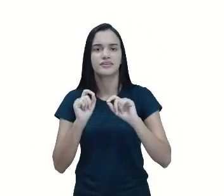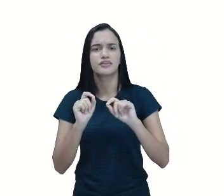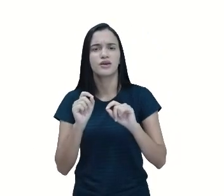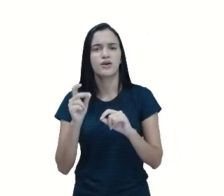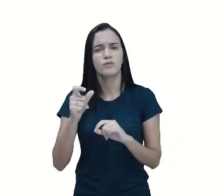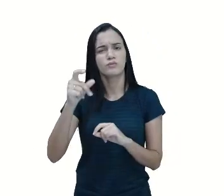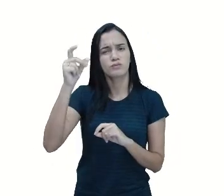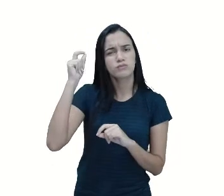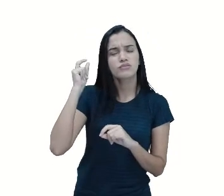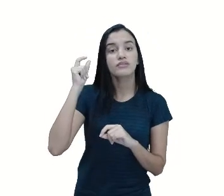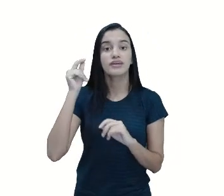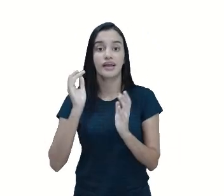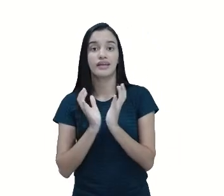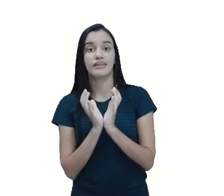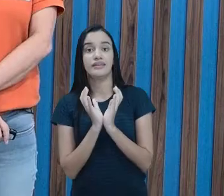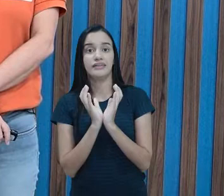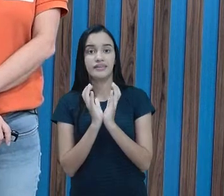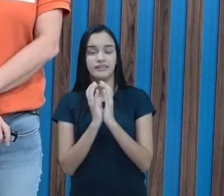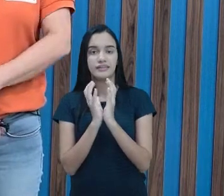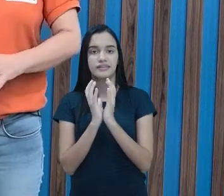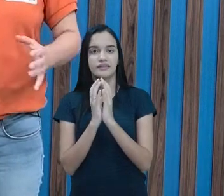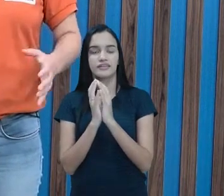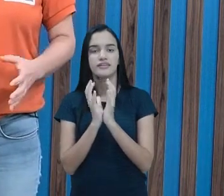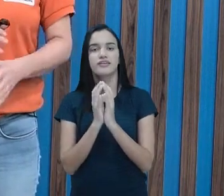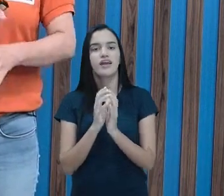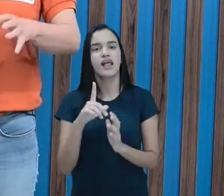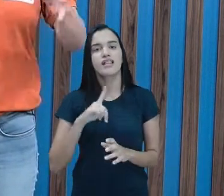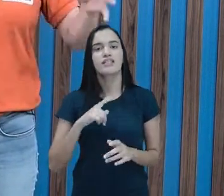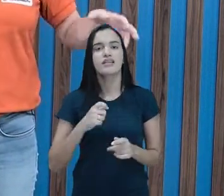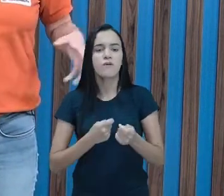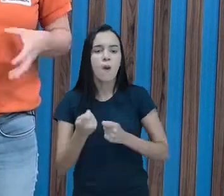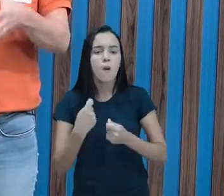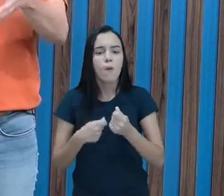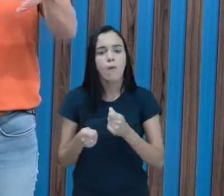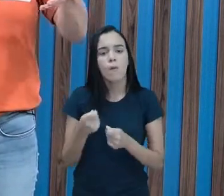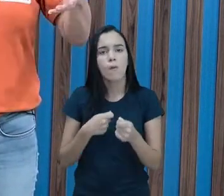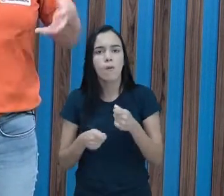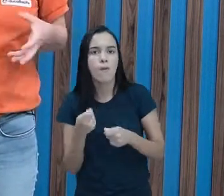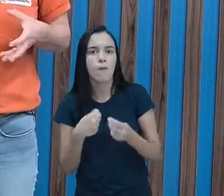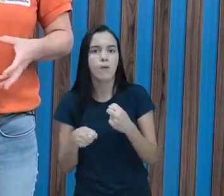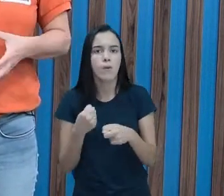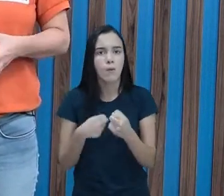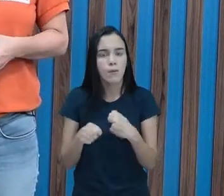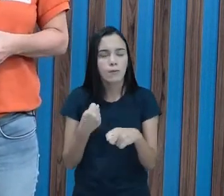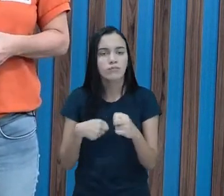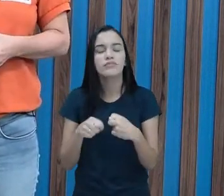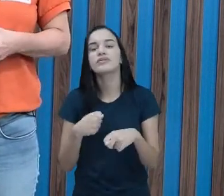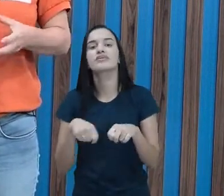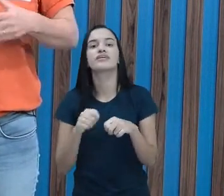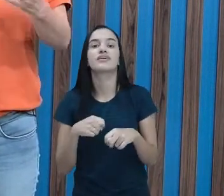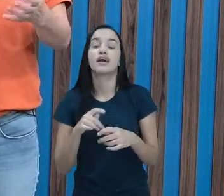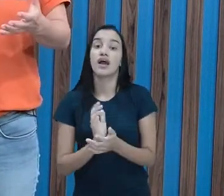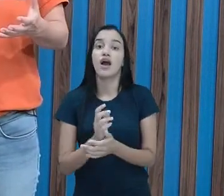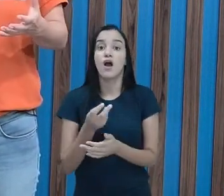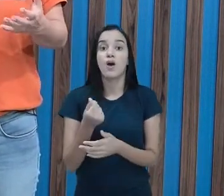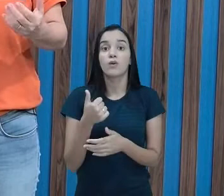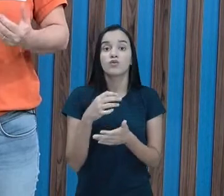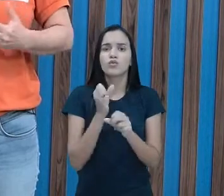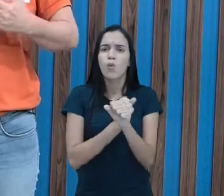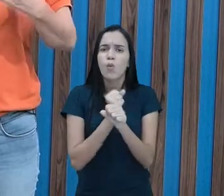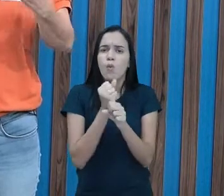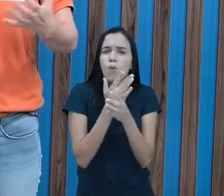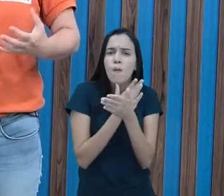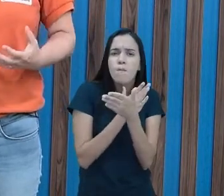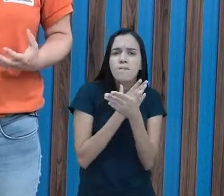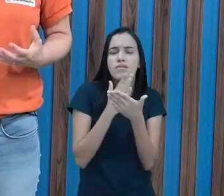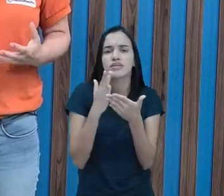muito tempo, Recife, ela teve a sua economia toda a vida baseada nesse porto. Os primeiros anos de Recife,